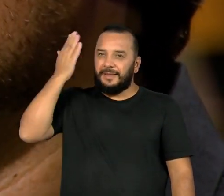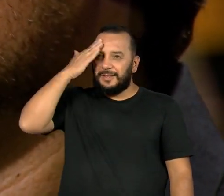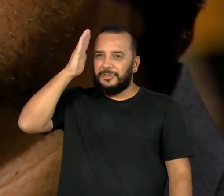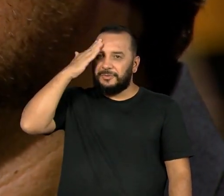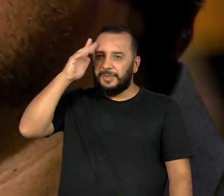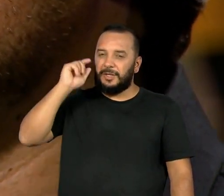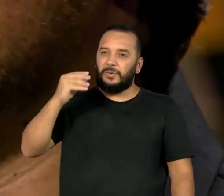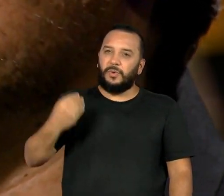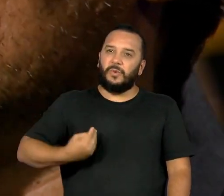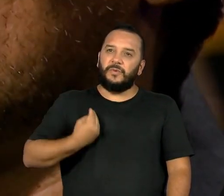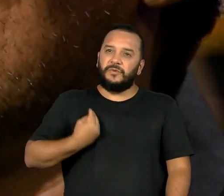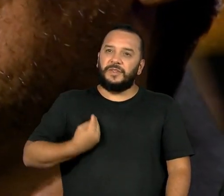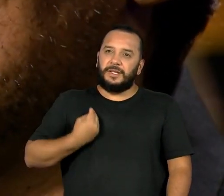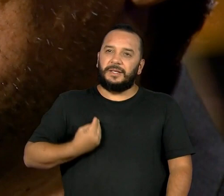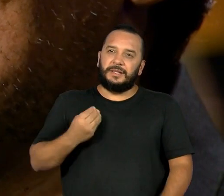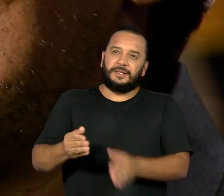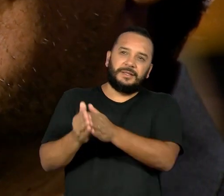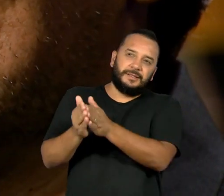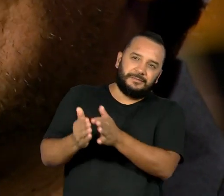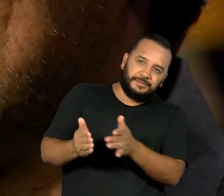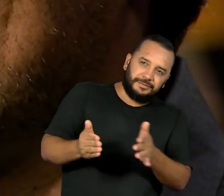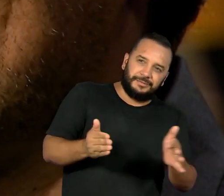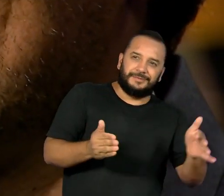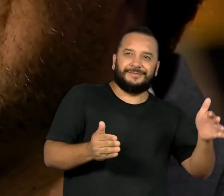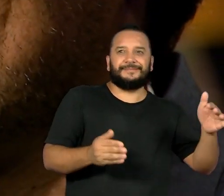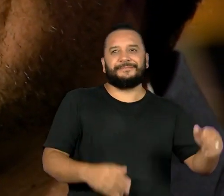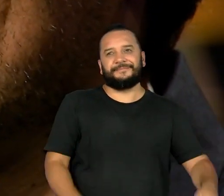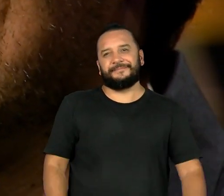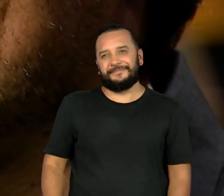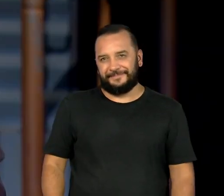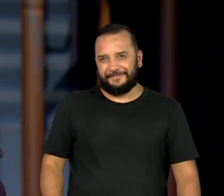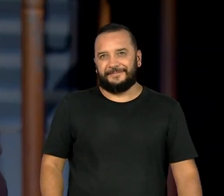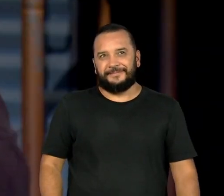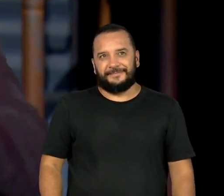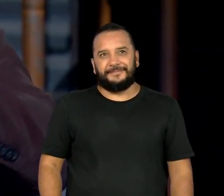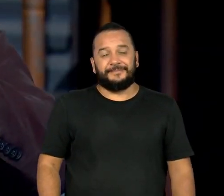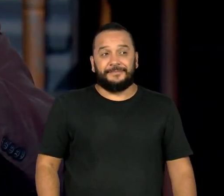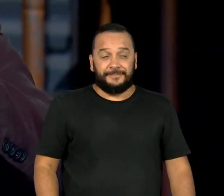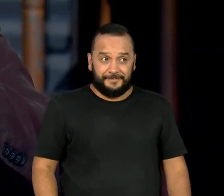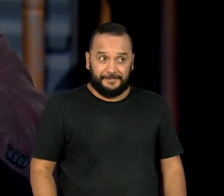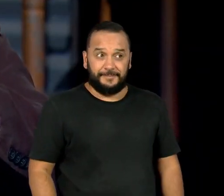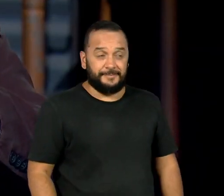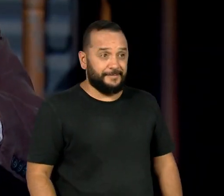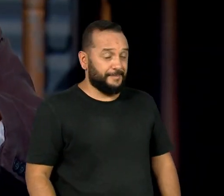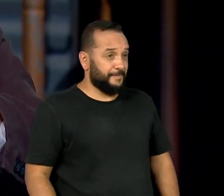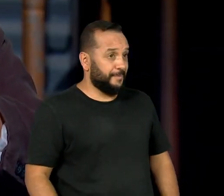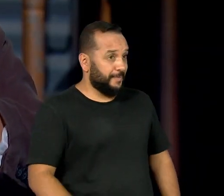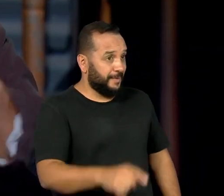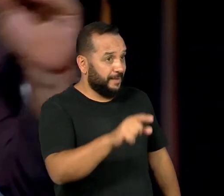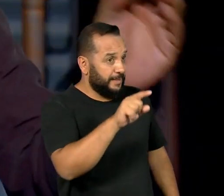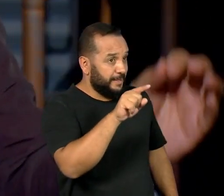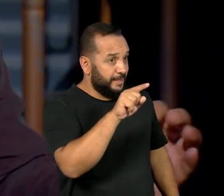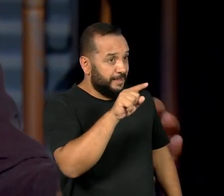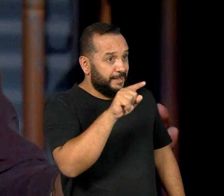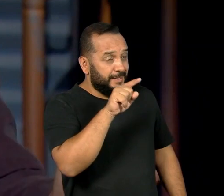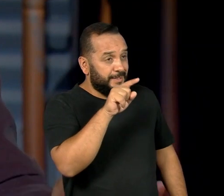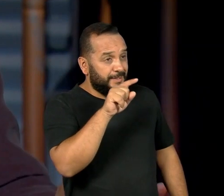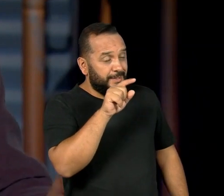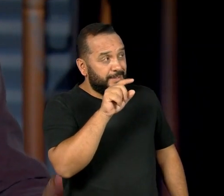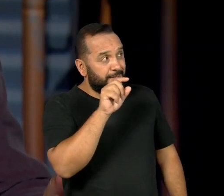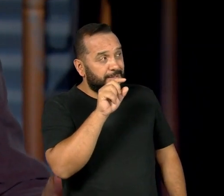percurso diante do imponderável. Se fosse uma